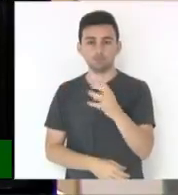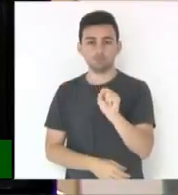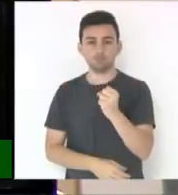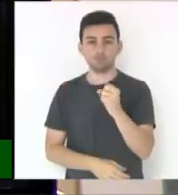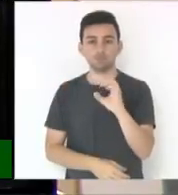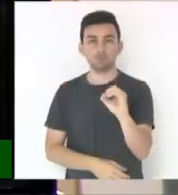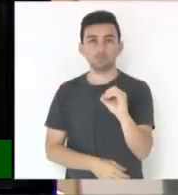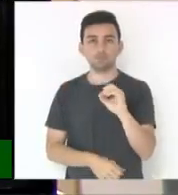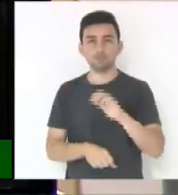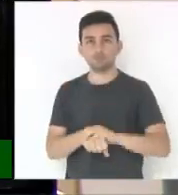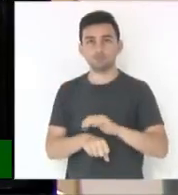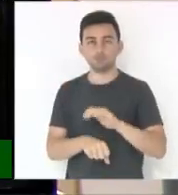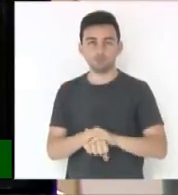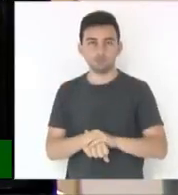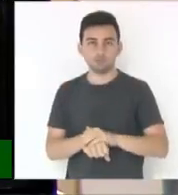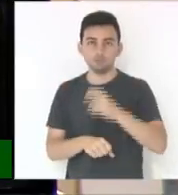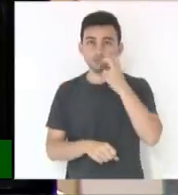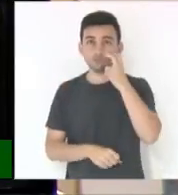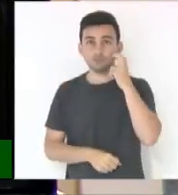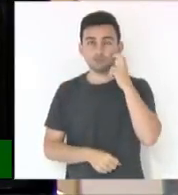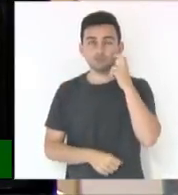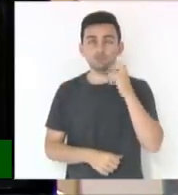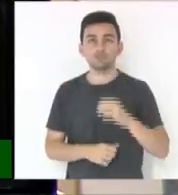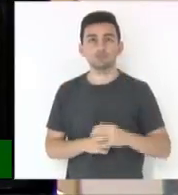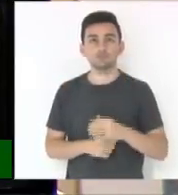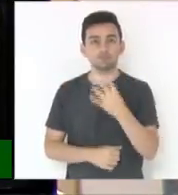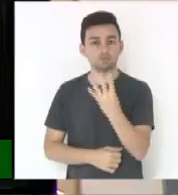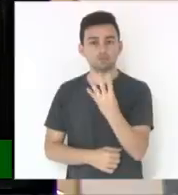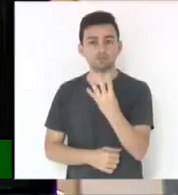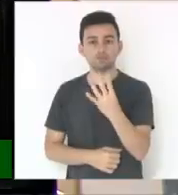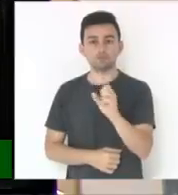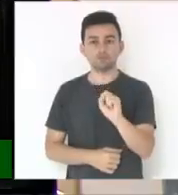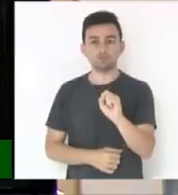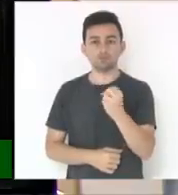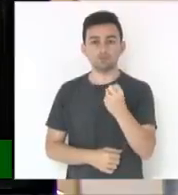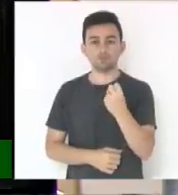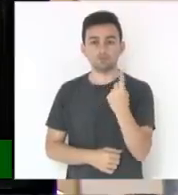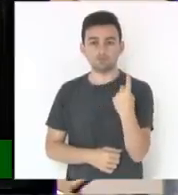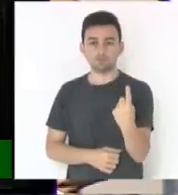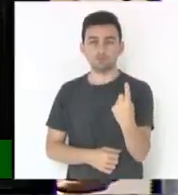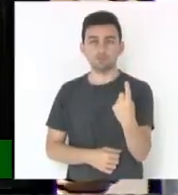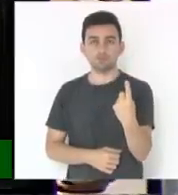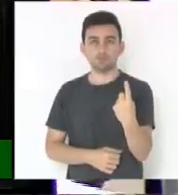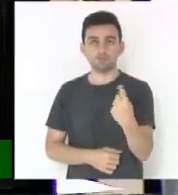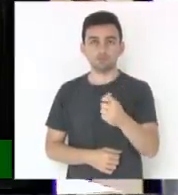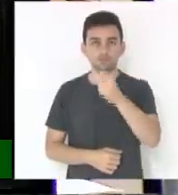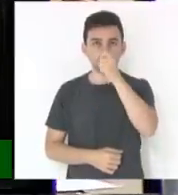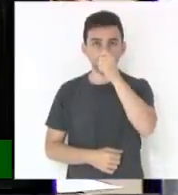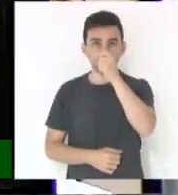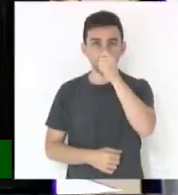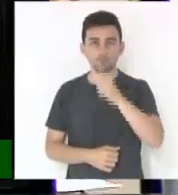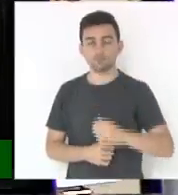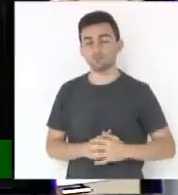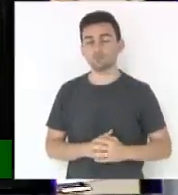480, deputado Luiz Fernando Vampiro. 481, deputado João Amin.